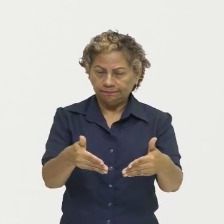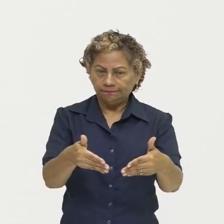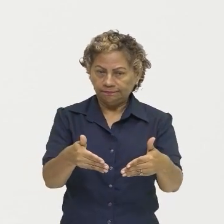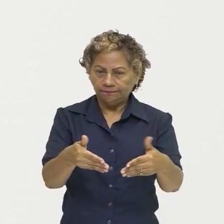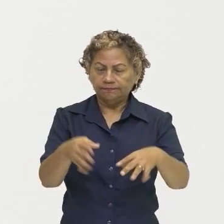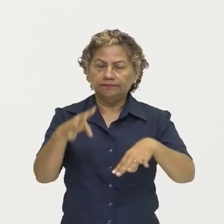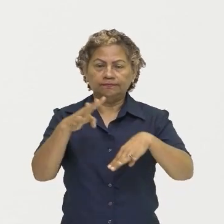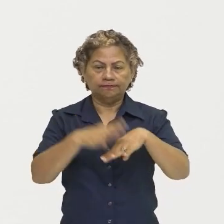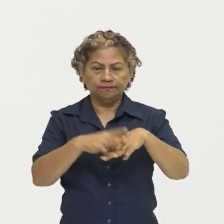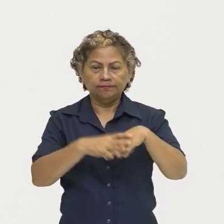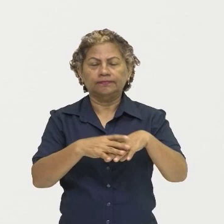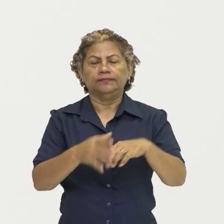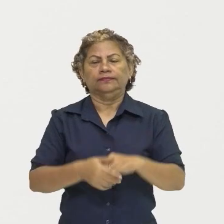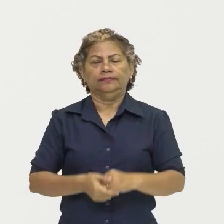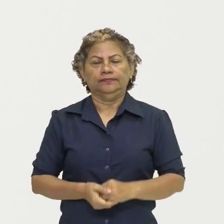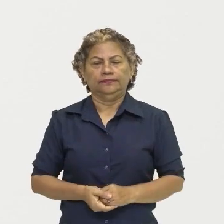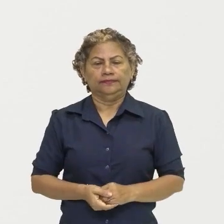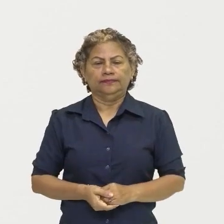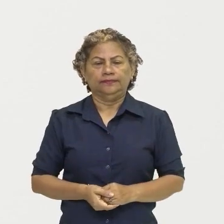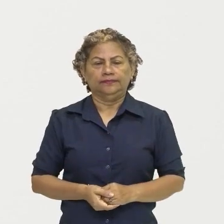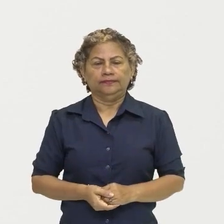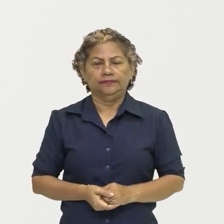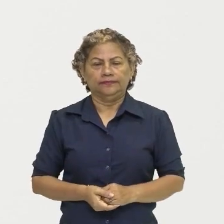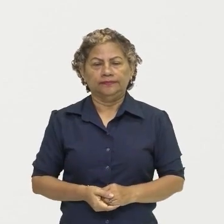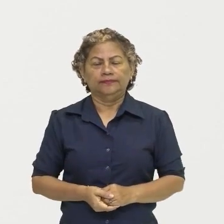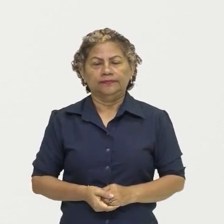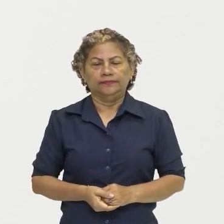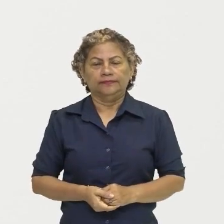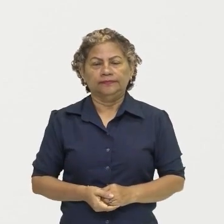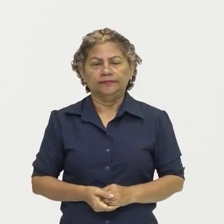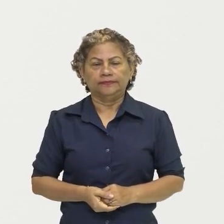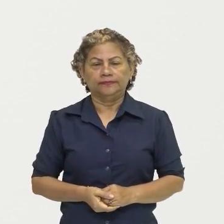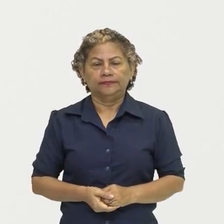da matemática. É um ente matemático